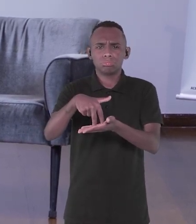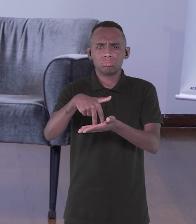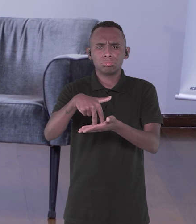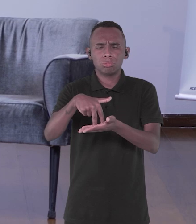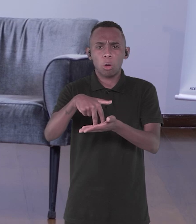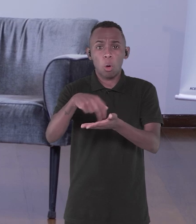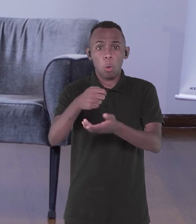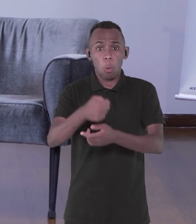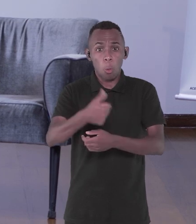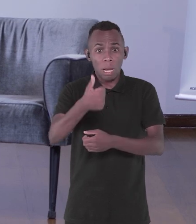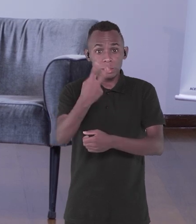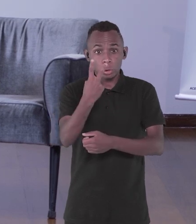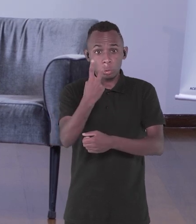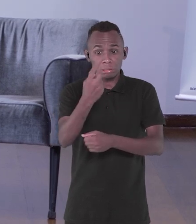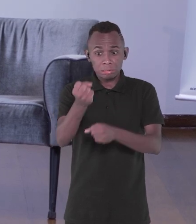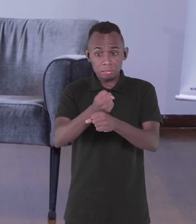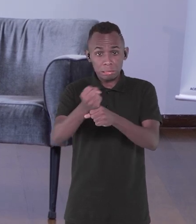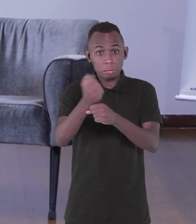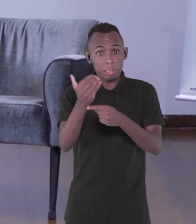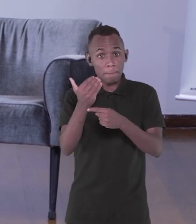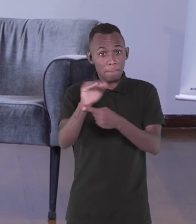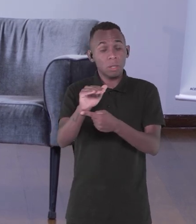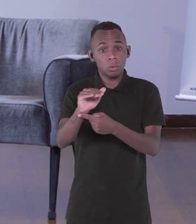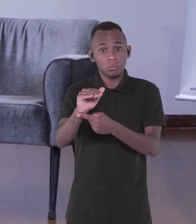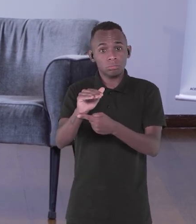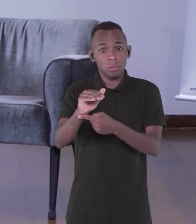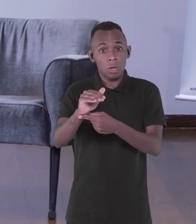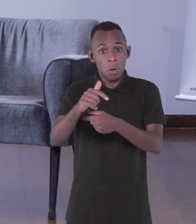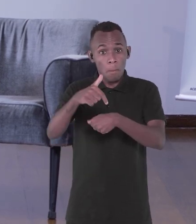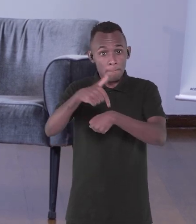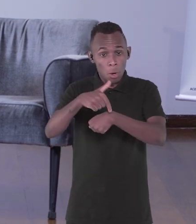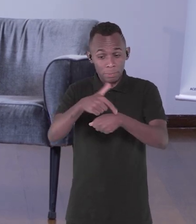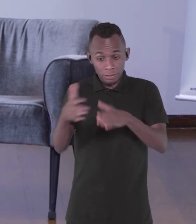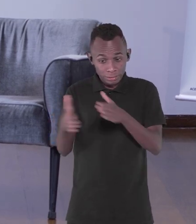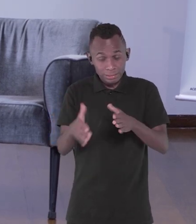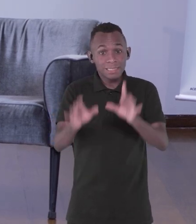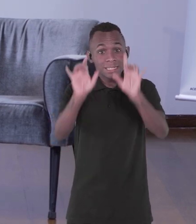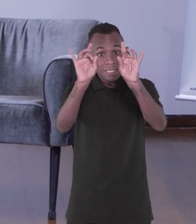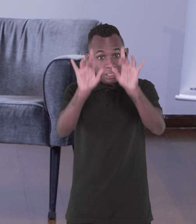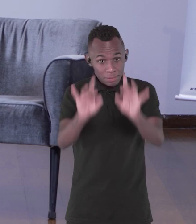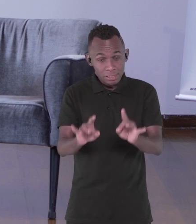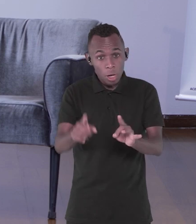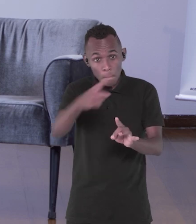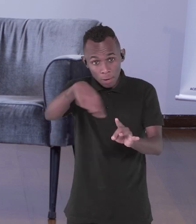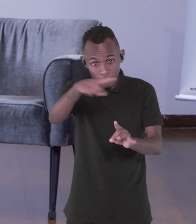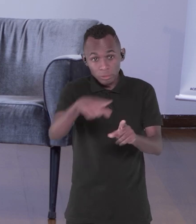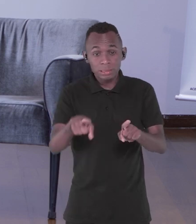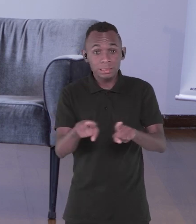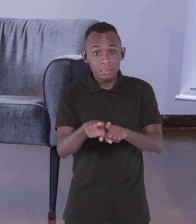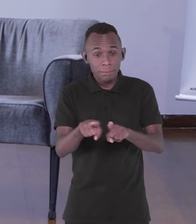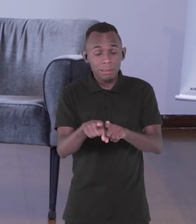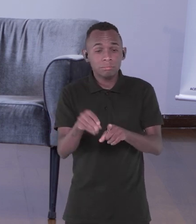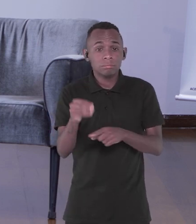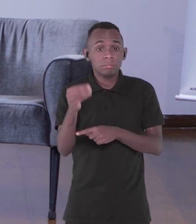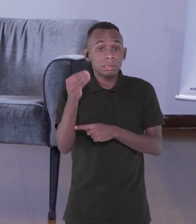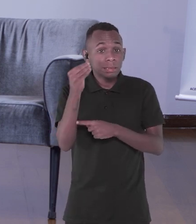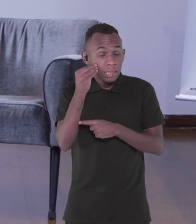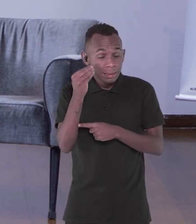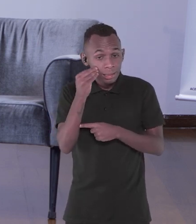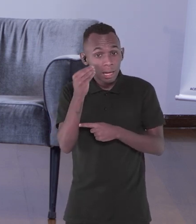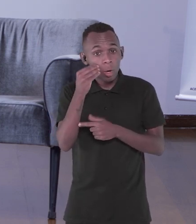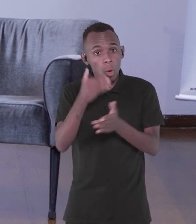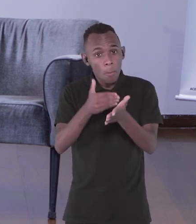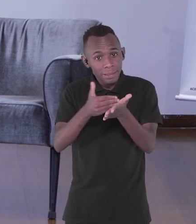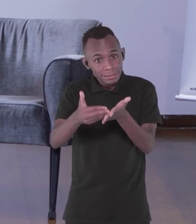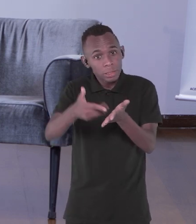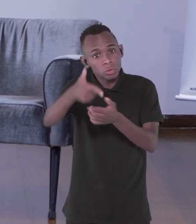fazendo quase 2 anos e meio, né? Para a gente é um momento muito especial, para vocês também, né? Tentar recomeçar, tentar